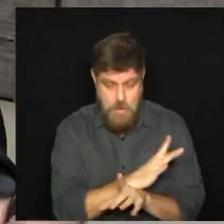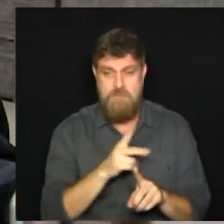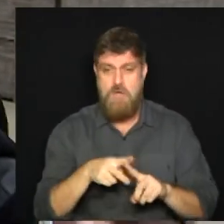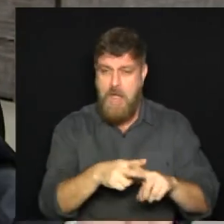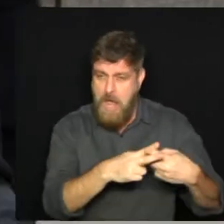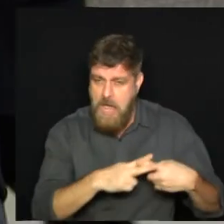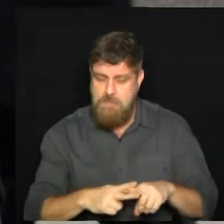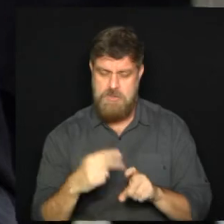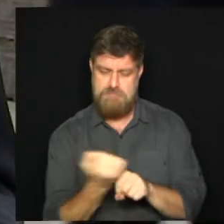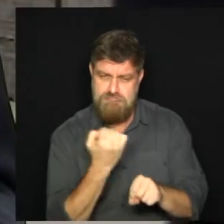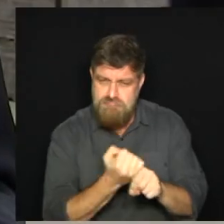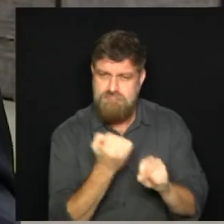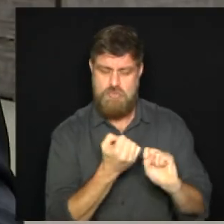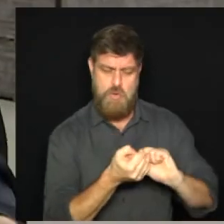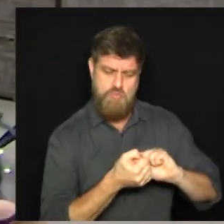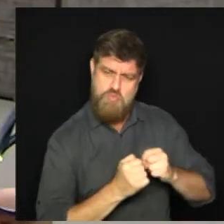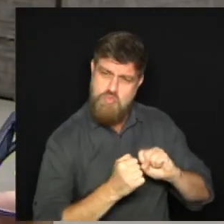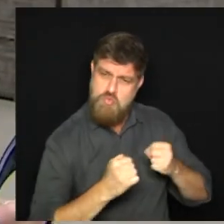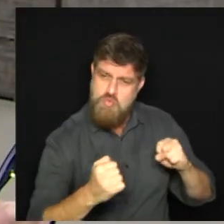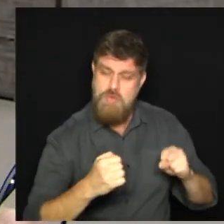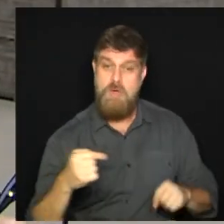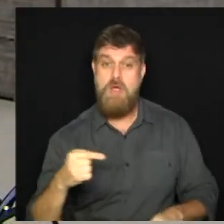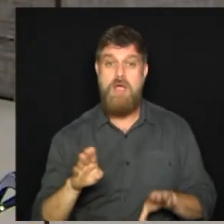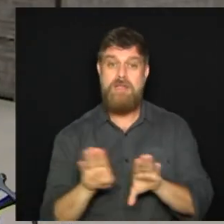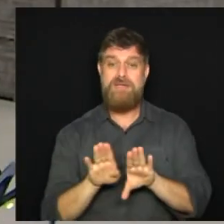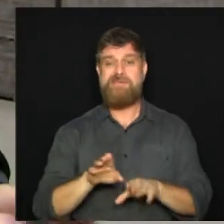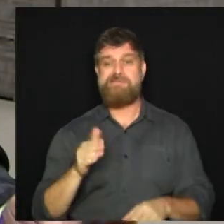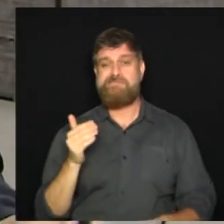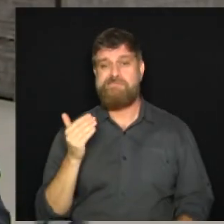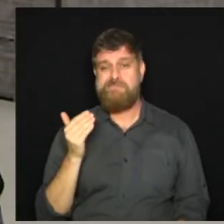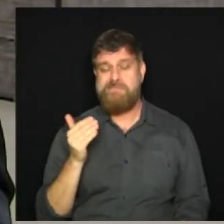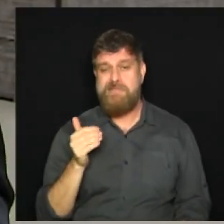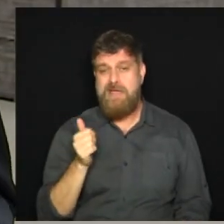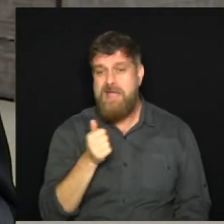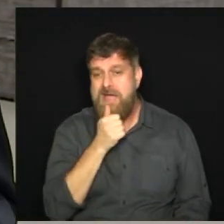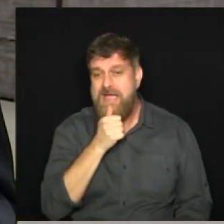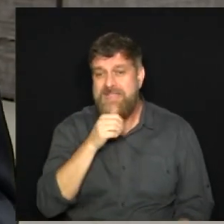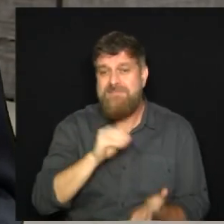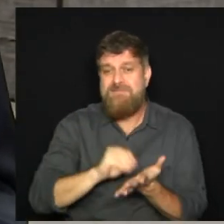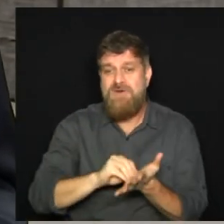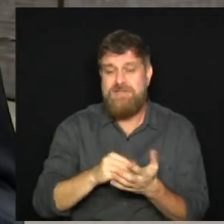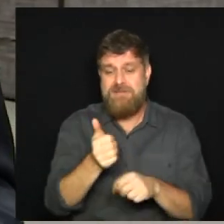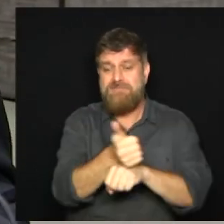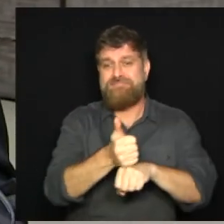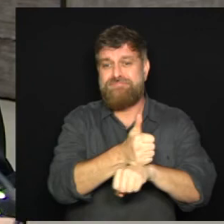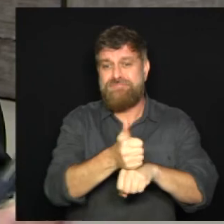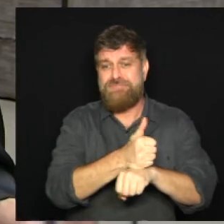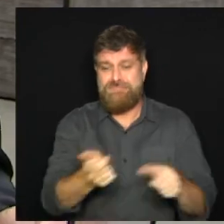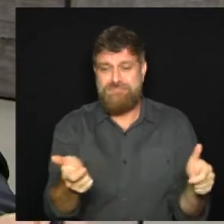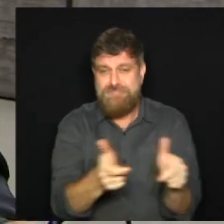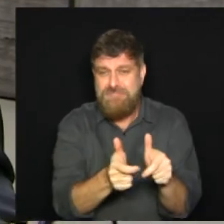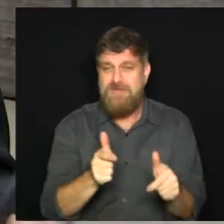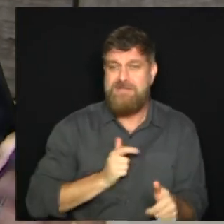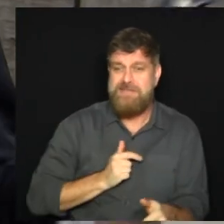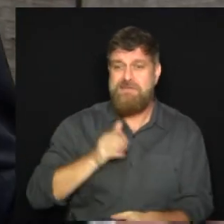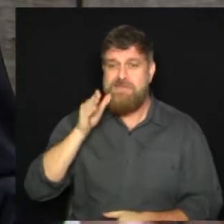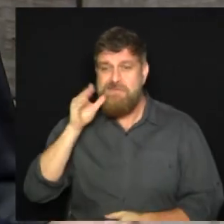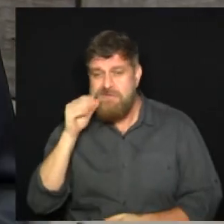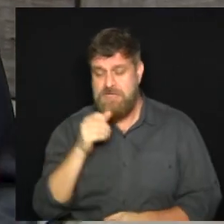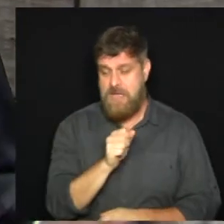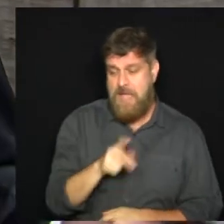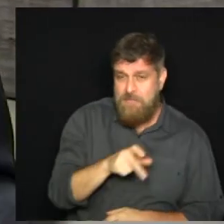reformado, ampliado. E existe ainda uma deficiência de quadro de recursos humanos, né? Alguns funcionários se aposentaram, eles